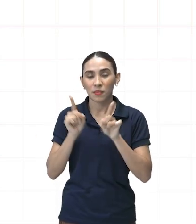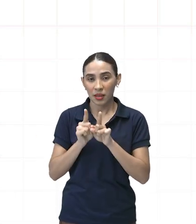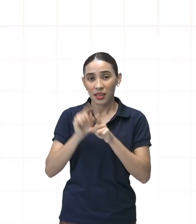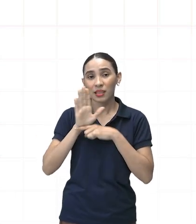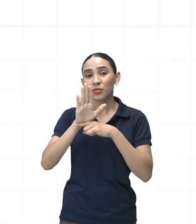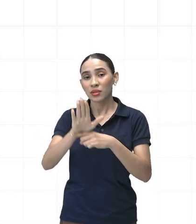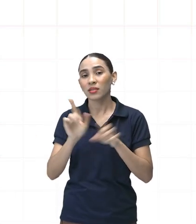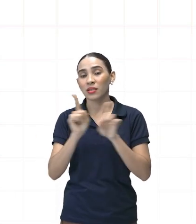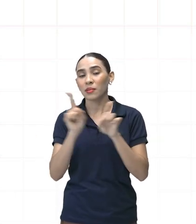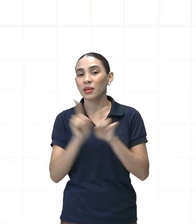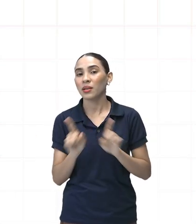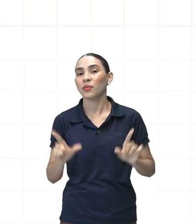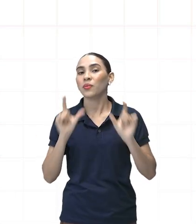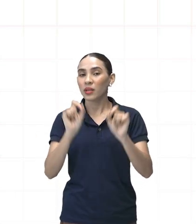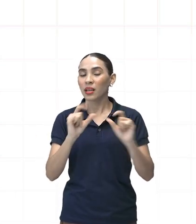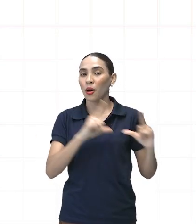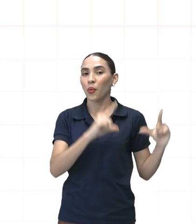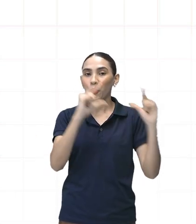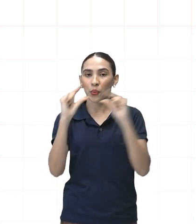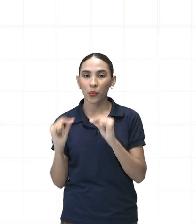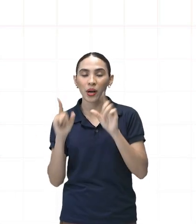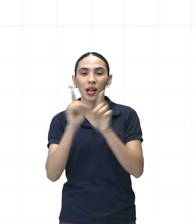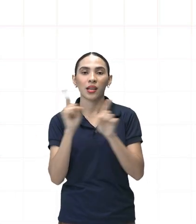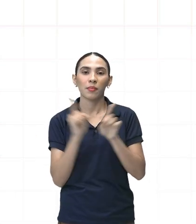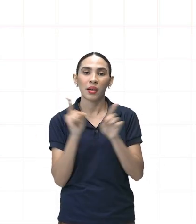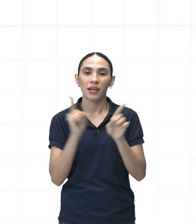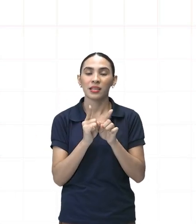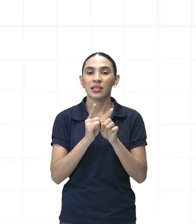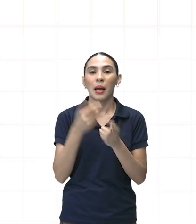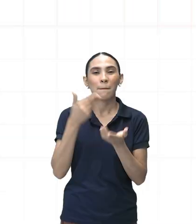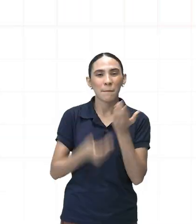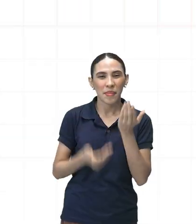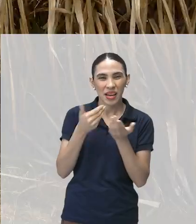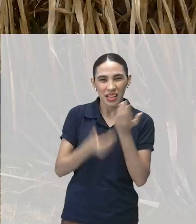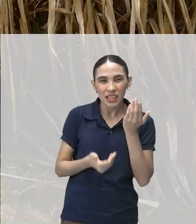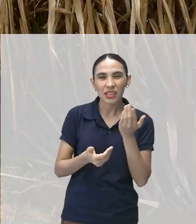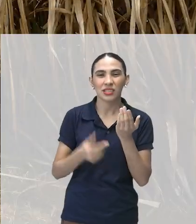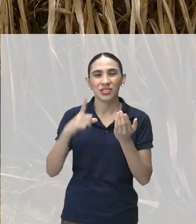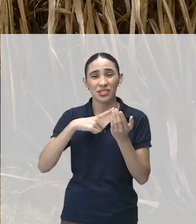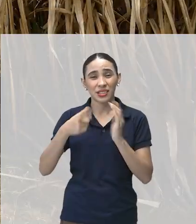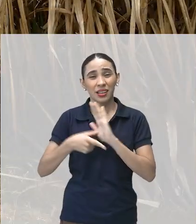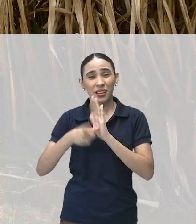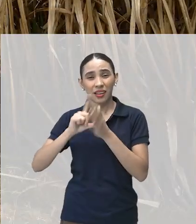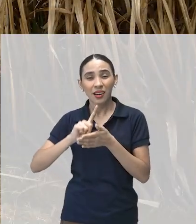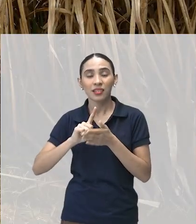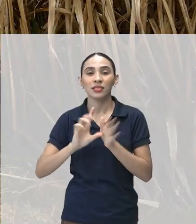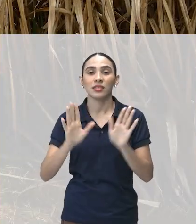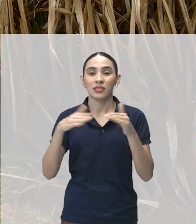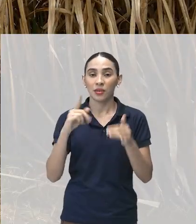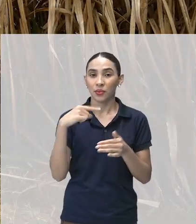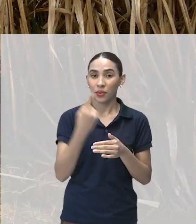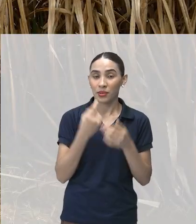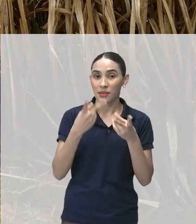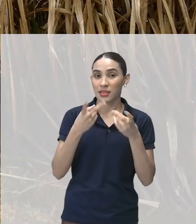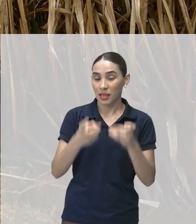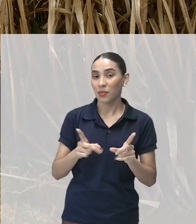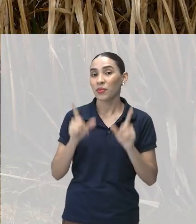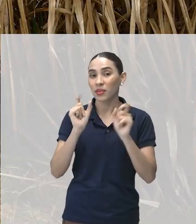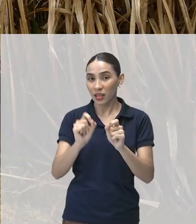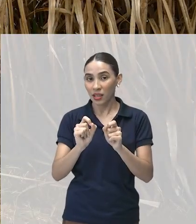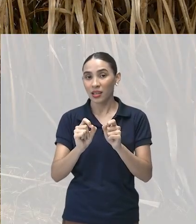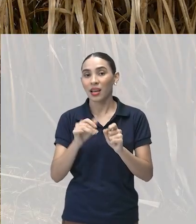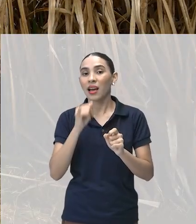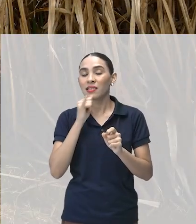acaba ajudando a reduzir o desperdício que se tinha antigamente. Então, a gente observa aí